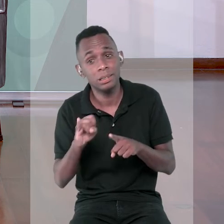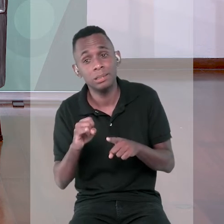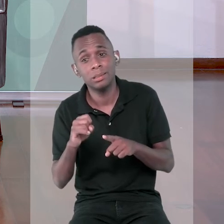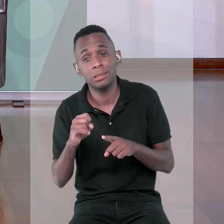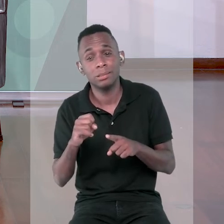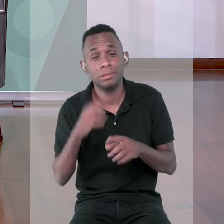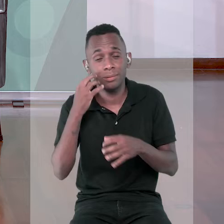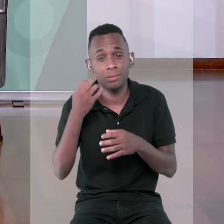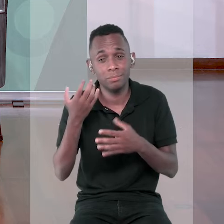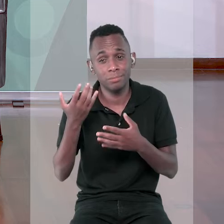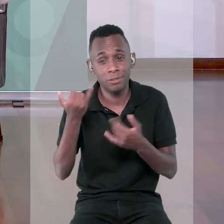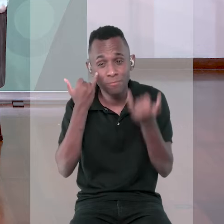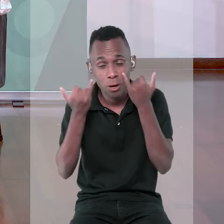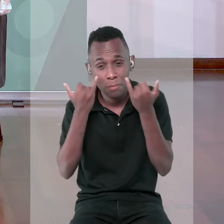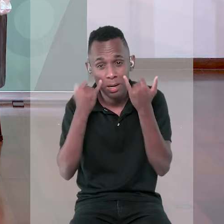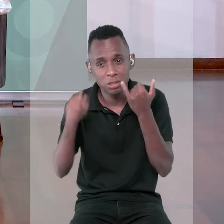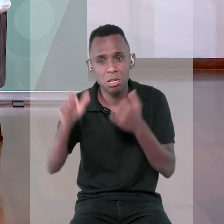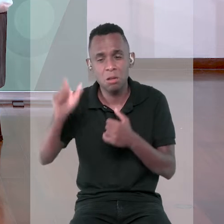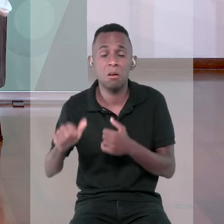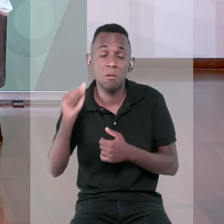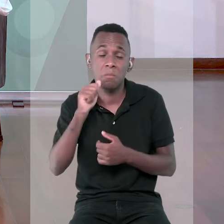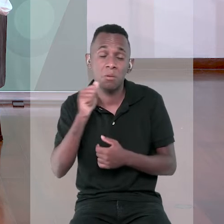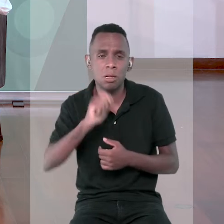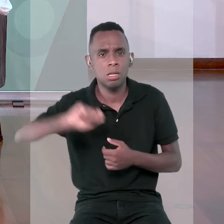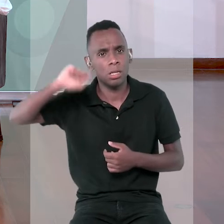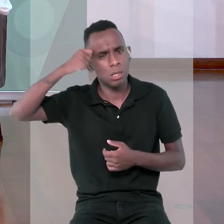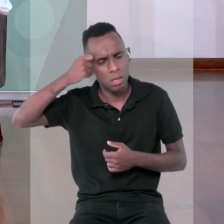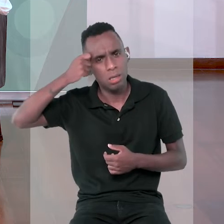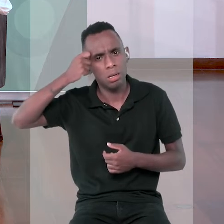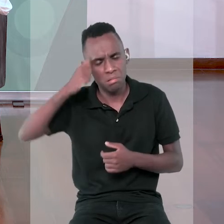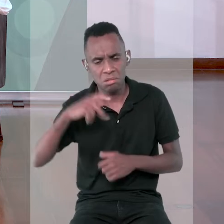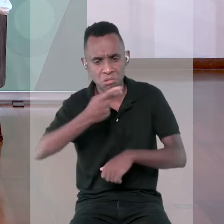registros de Maria Quitéria, de uma mulher negra no país nessa